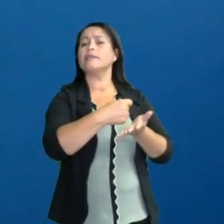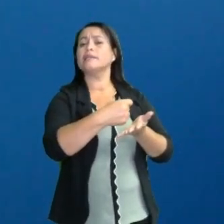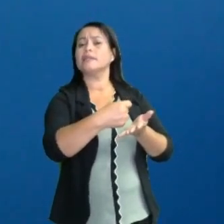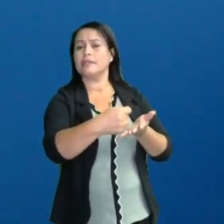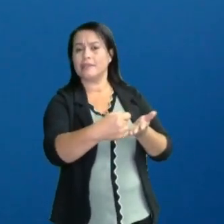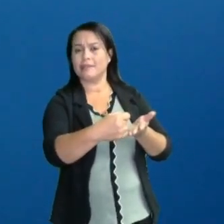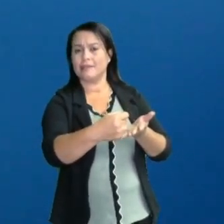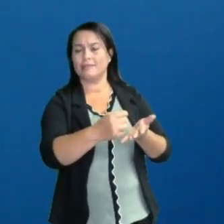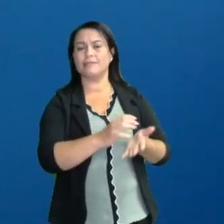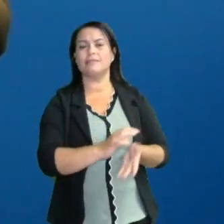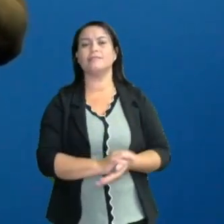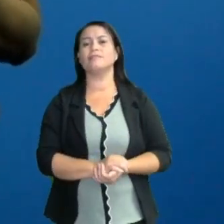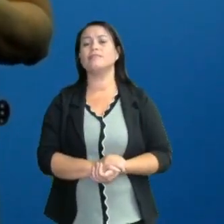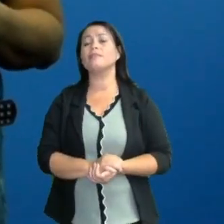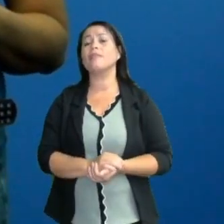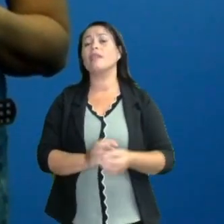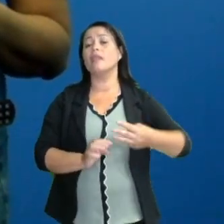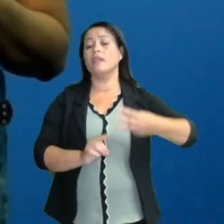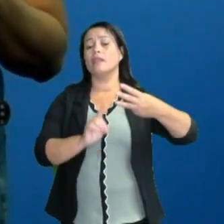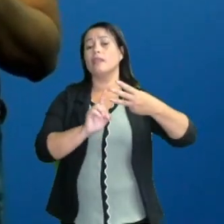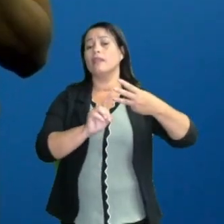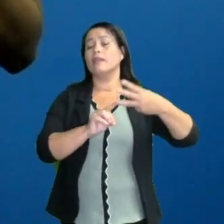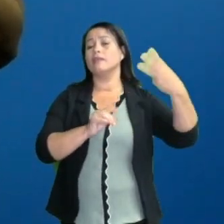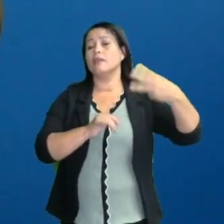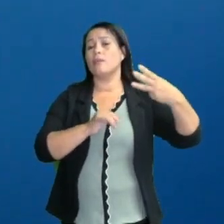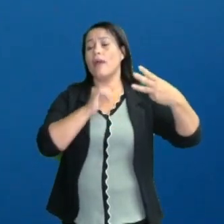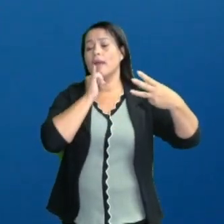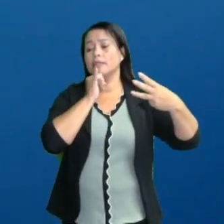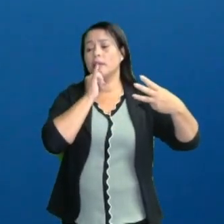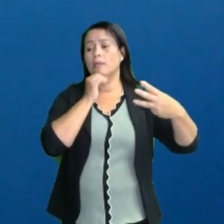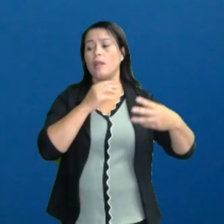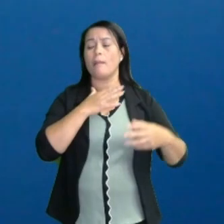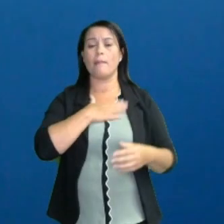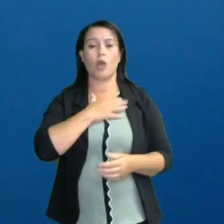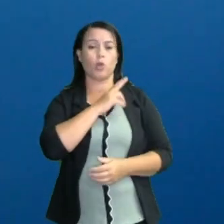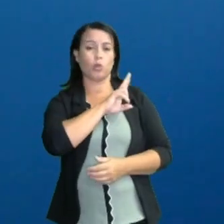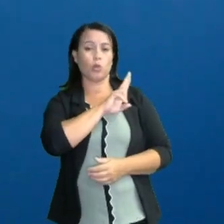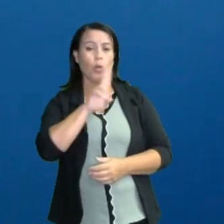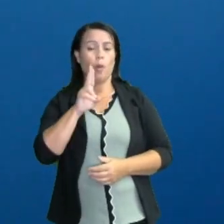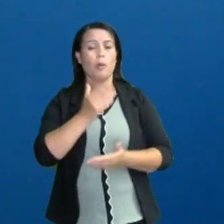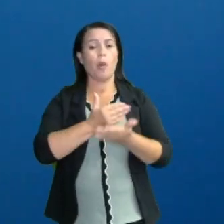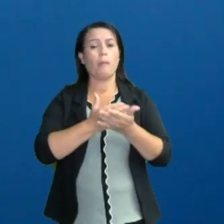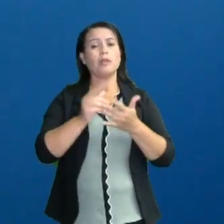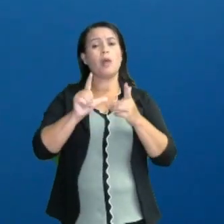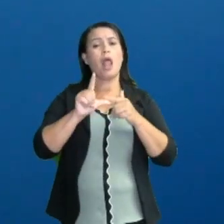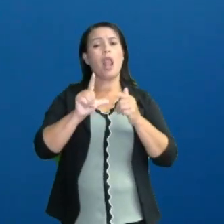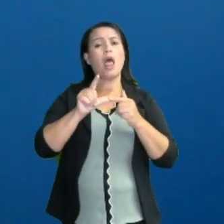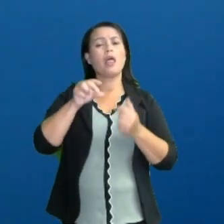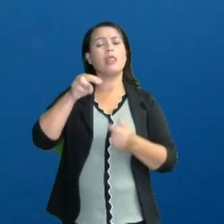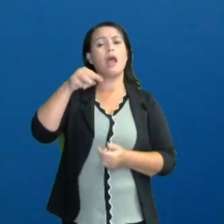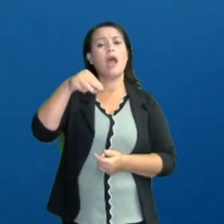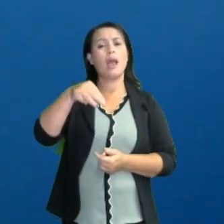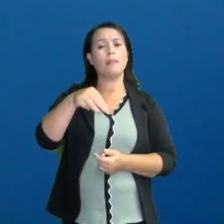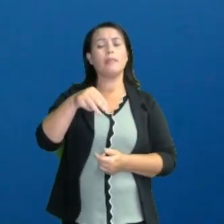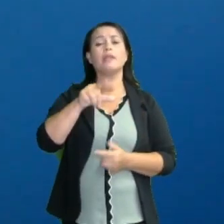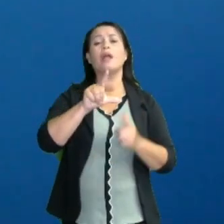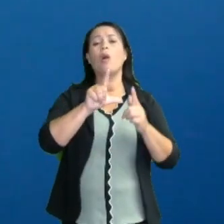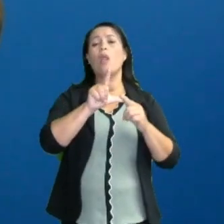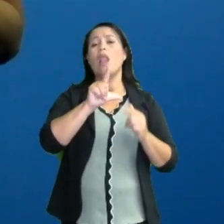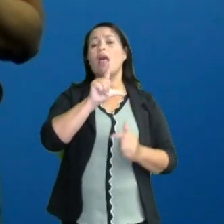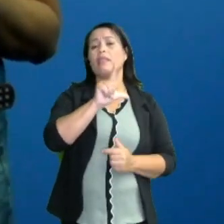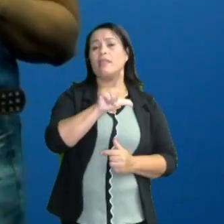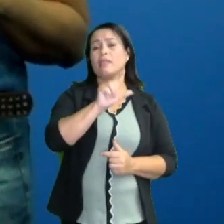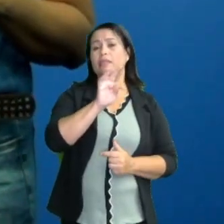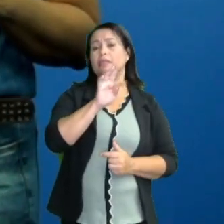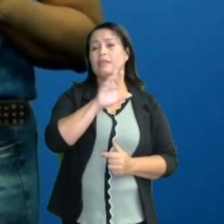de como ele escreve. E na terceira, a gente tem meu nome começa com a letra M. Então, letras referindo à letra